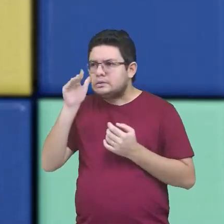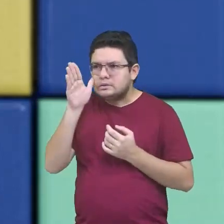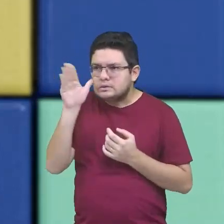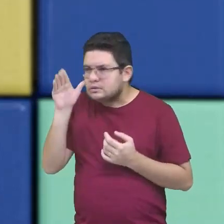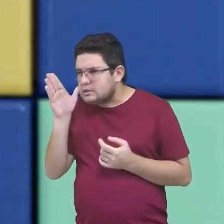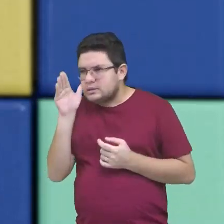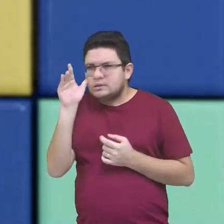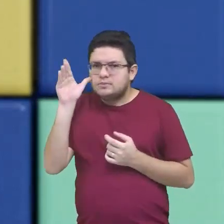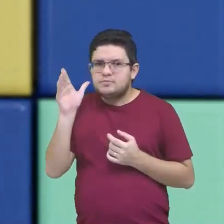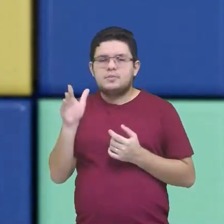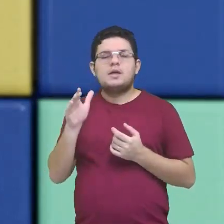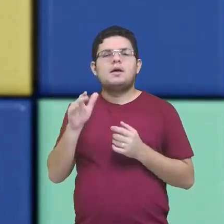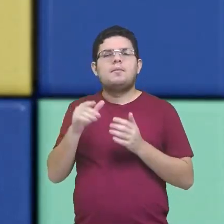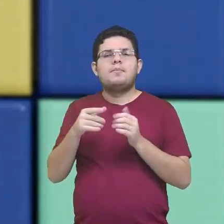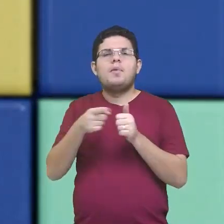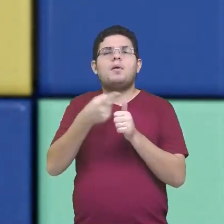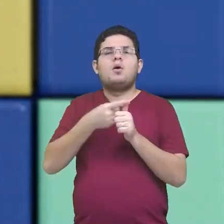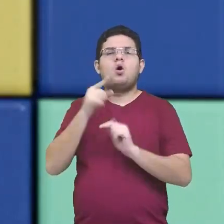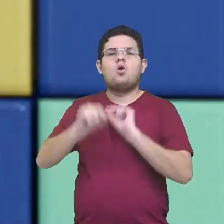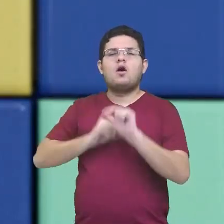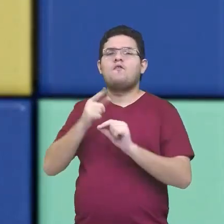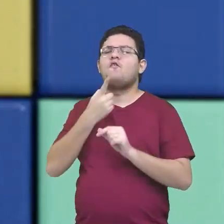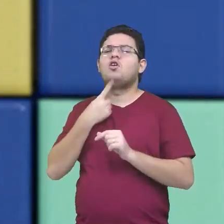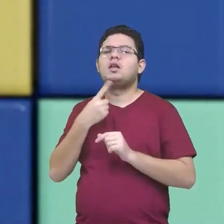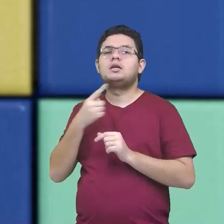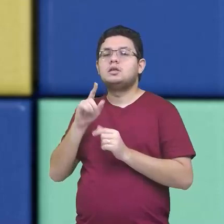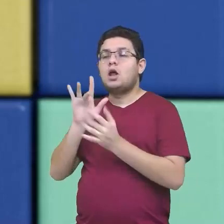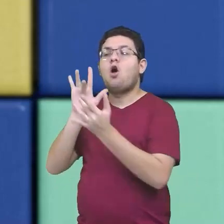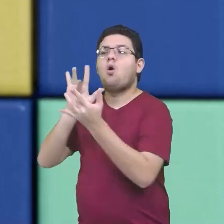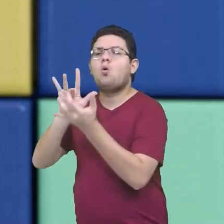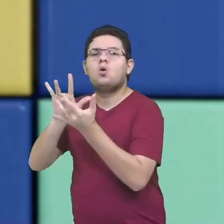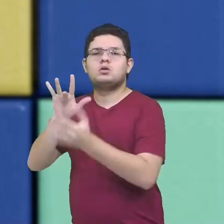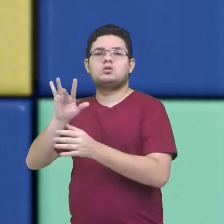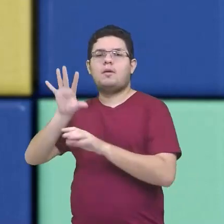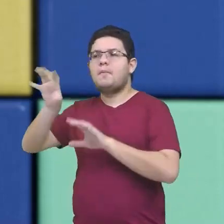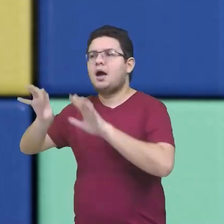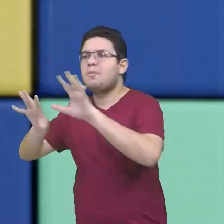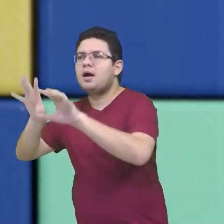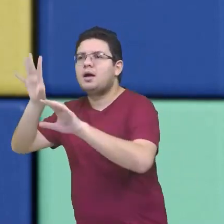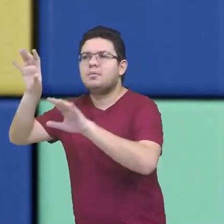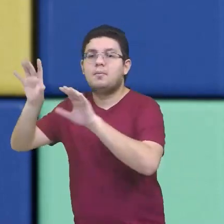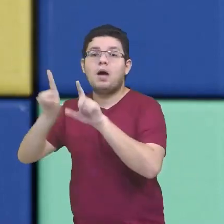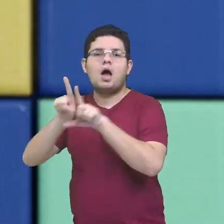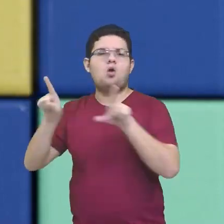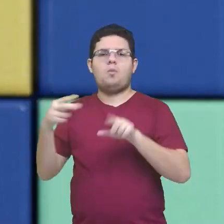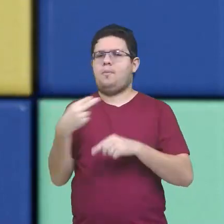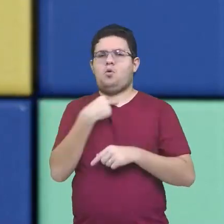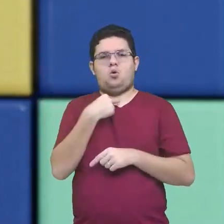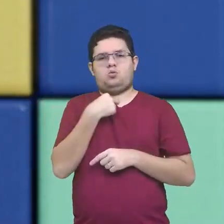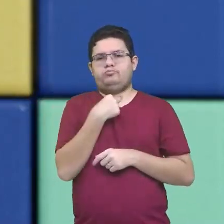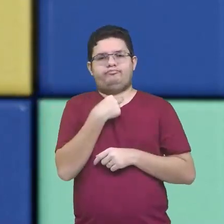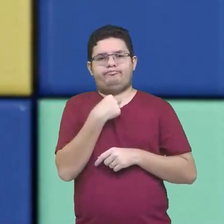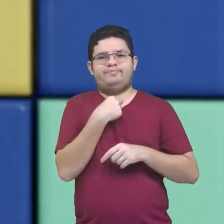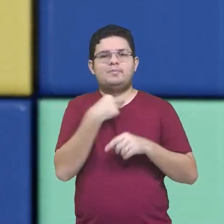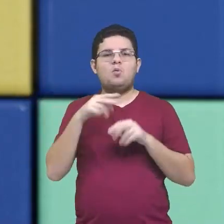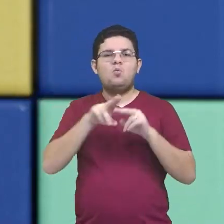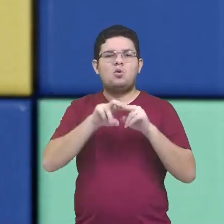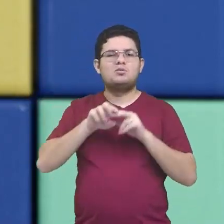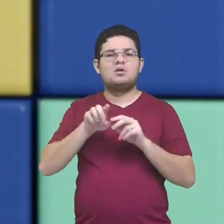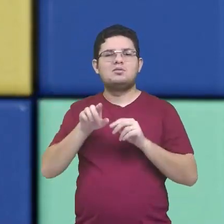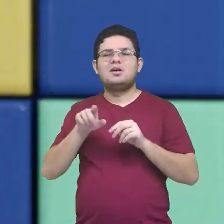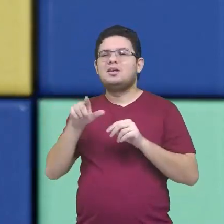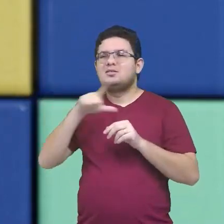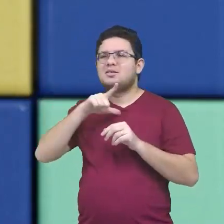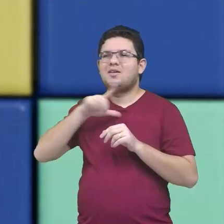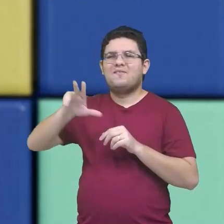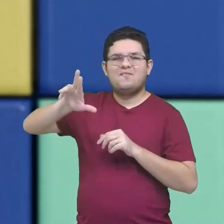é de tocar, só que a gente não pode, né? Então são obras ali, né, com preços assim muito elevados, algumas sem